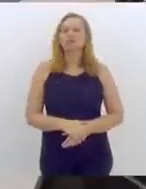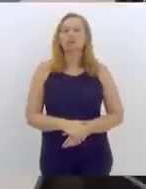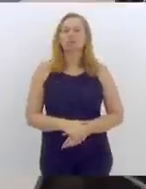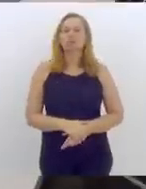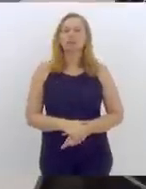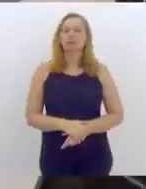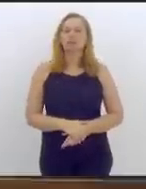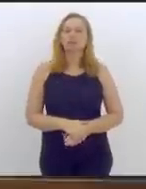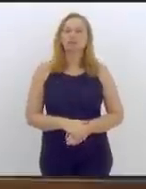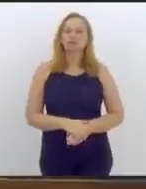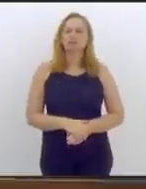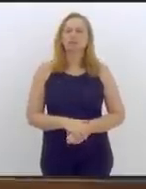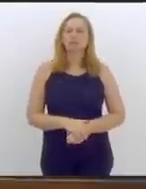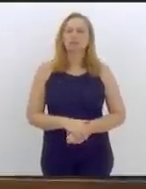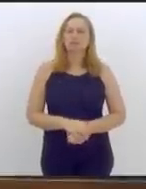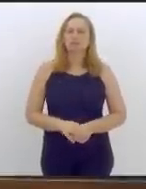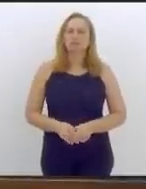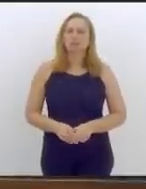agora